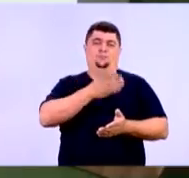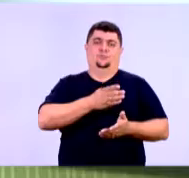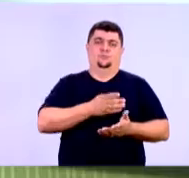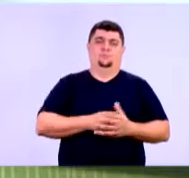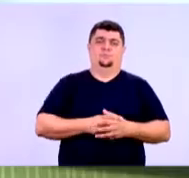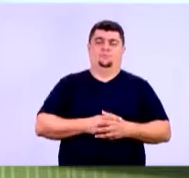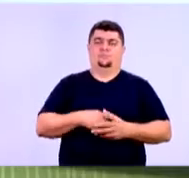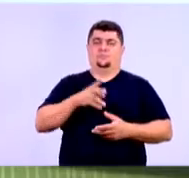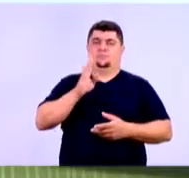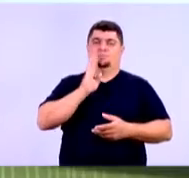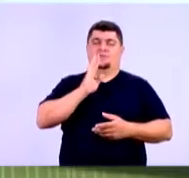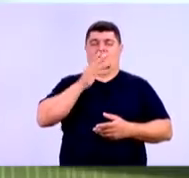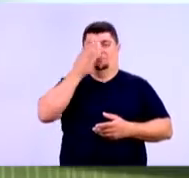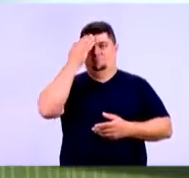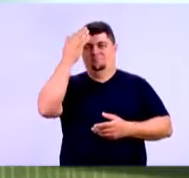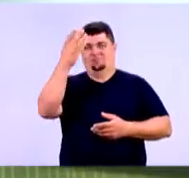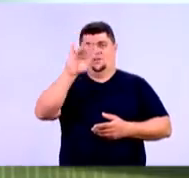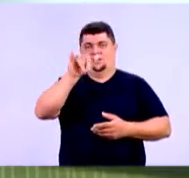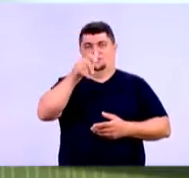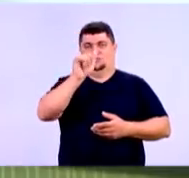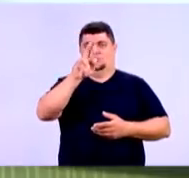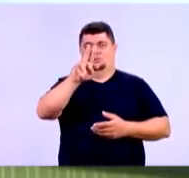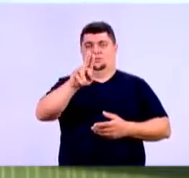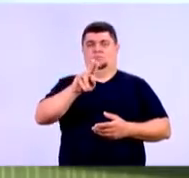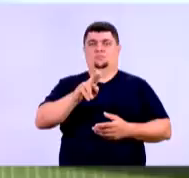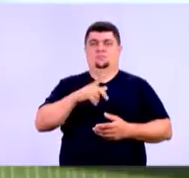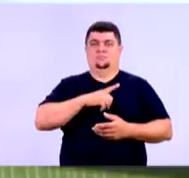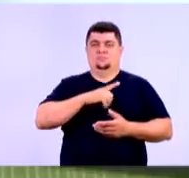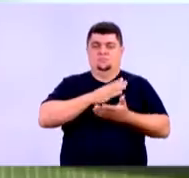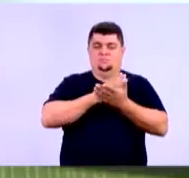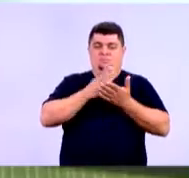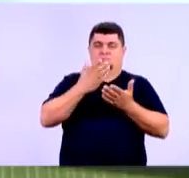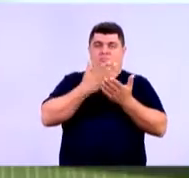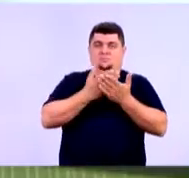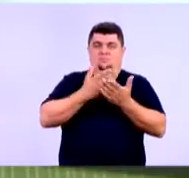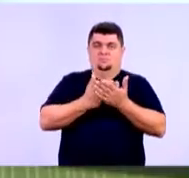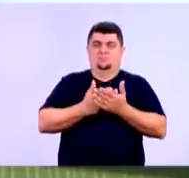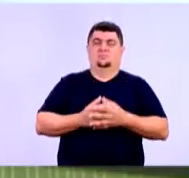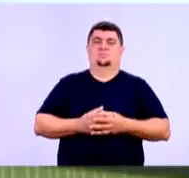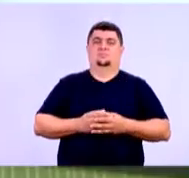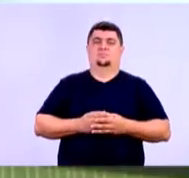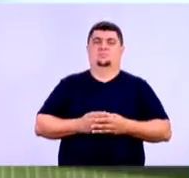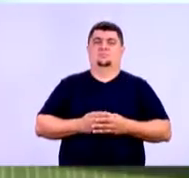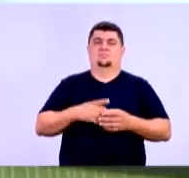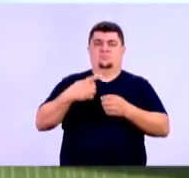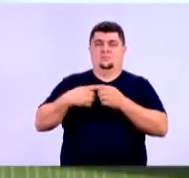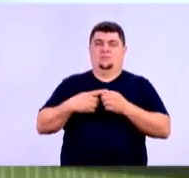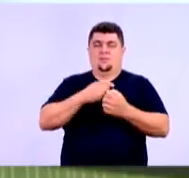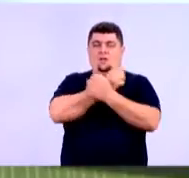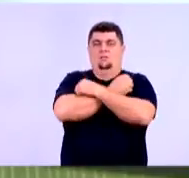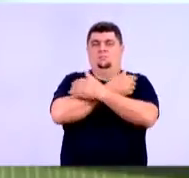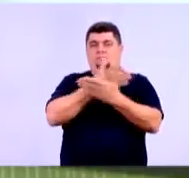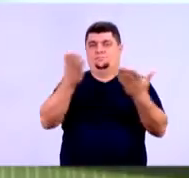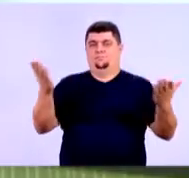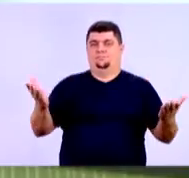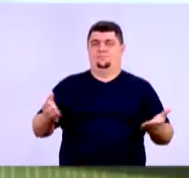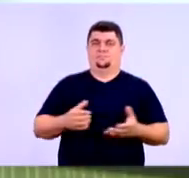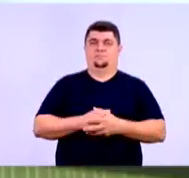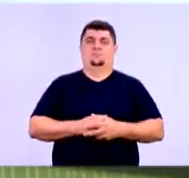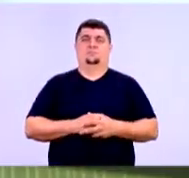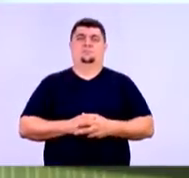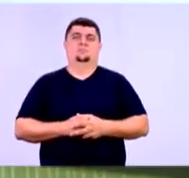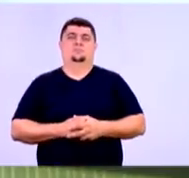Legal, obrigada, gente. Obrigada pela participação de Jaru. Estava hoje, né, no nosso início da aula, município de Jaru. Um abraço para todos aí.